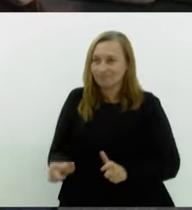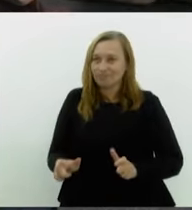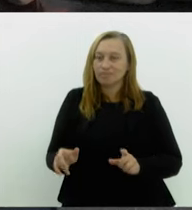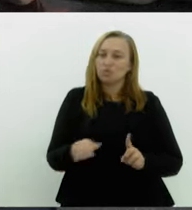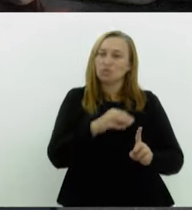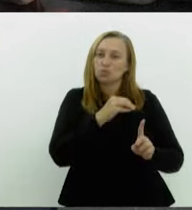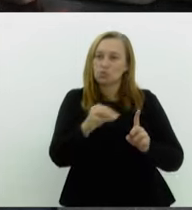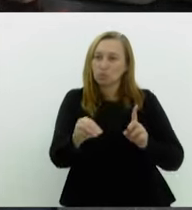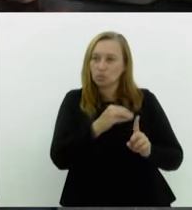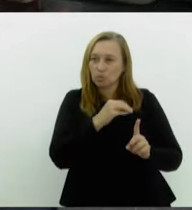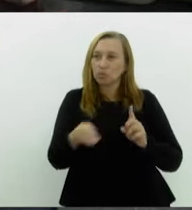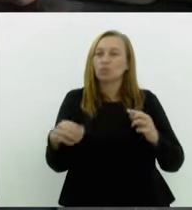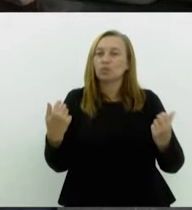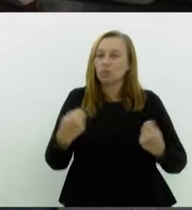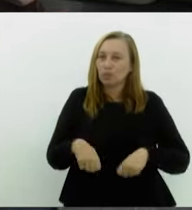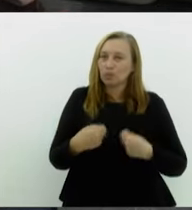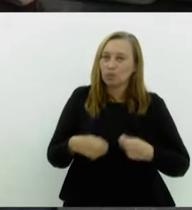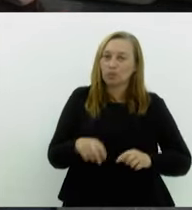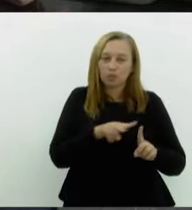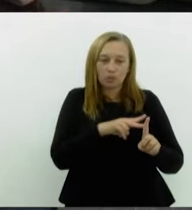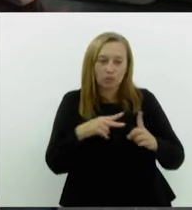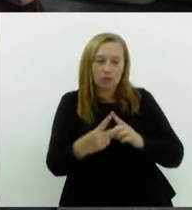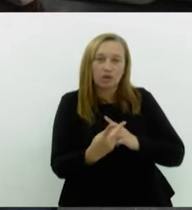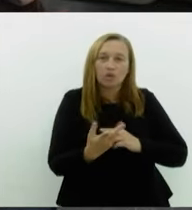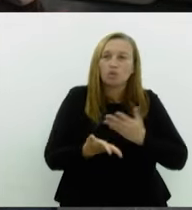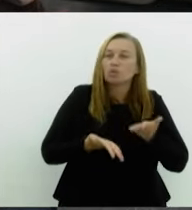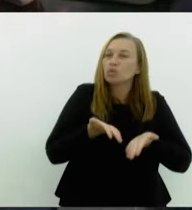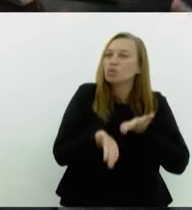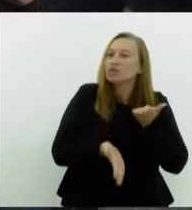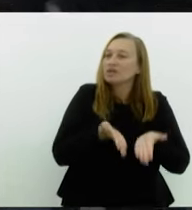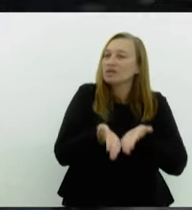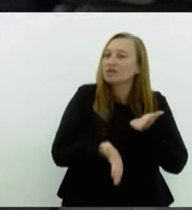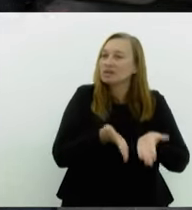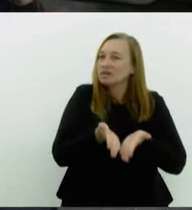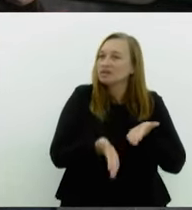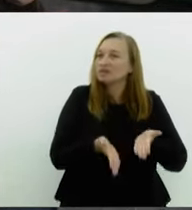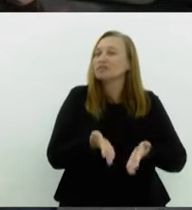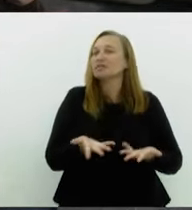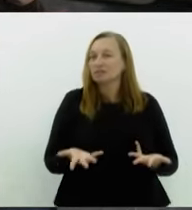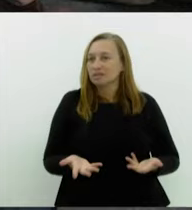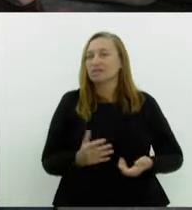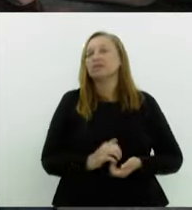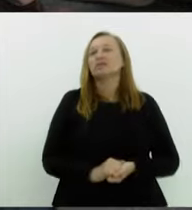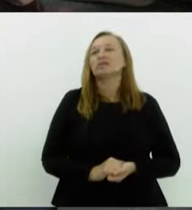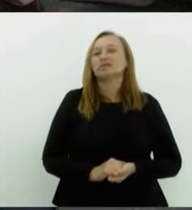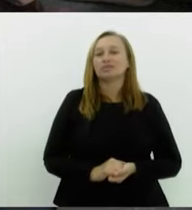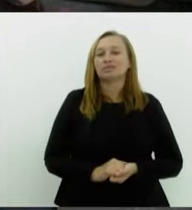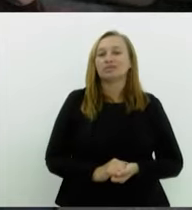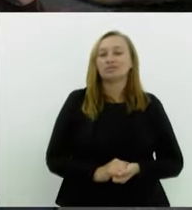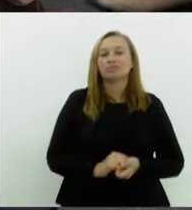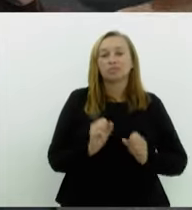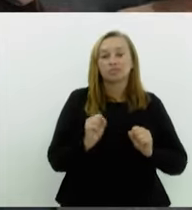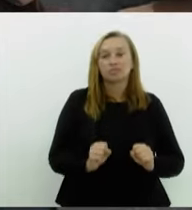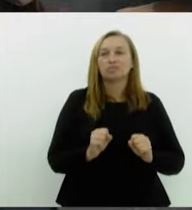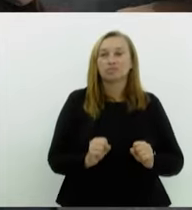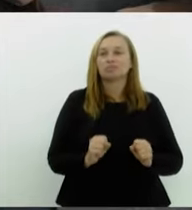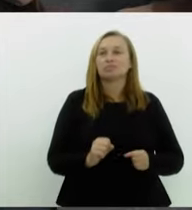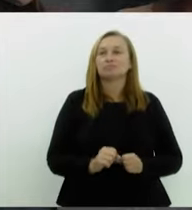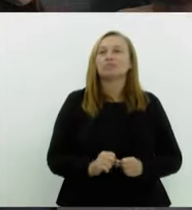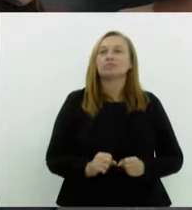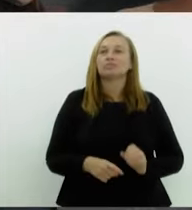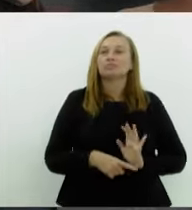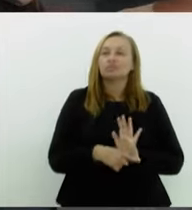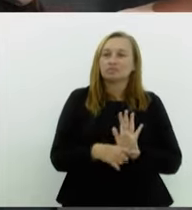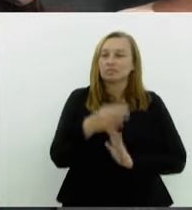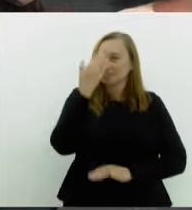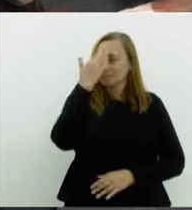extremamente vulneráveis e que precisa desse olhar cuidadoso com a legislação mais robusta para que eles possam ser atendidos. Muito